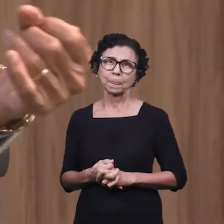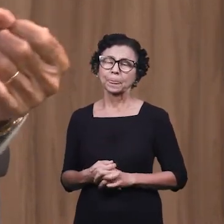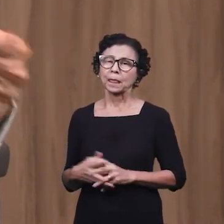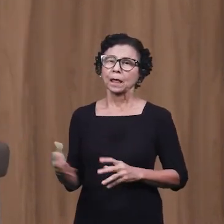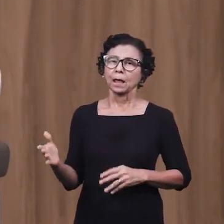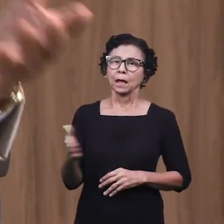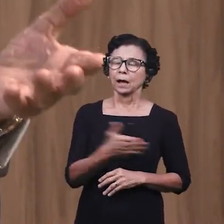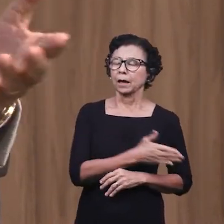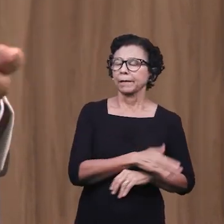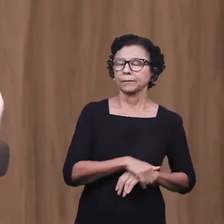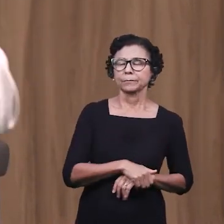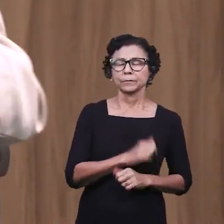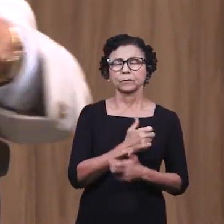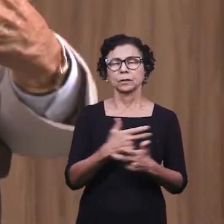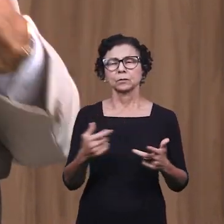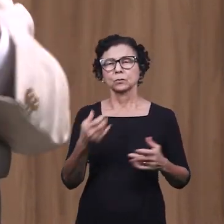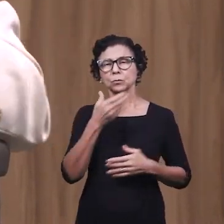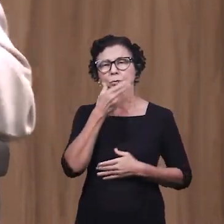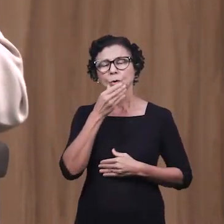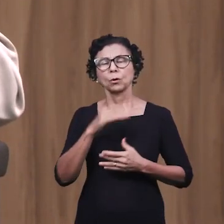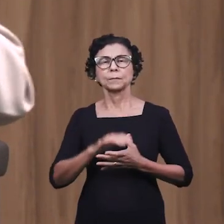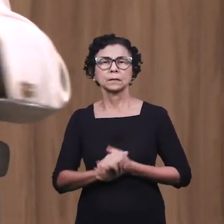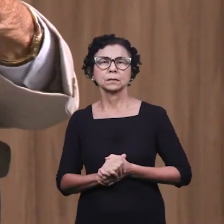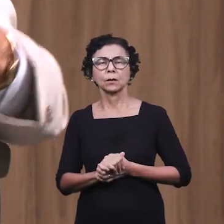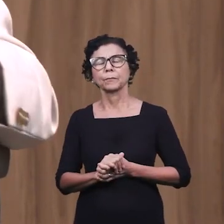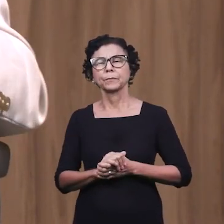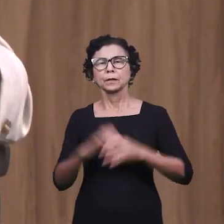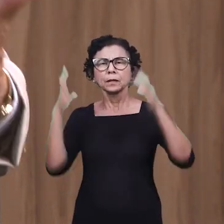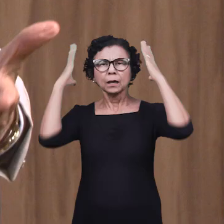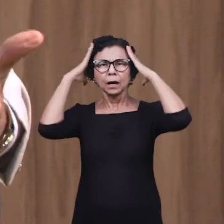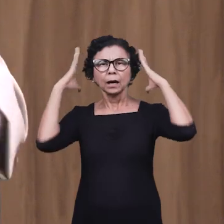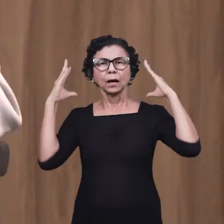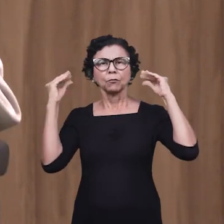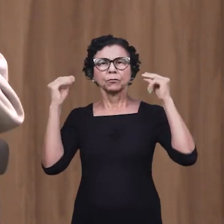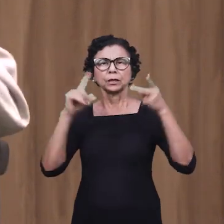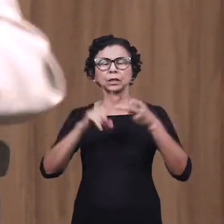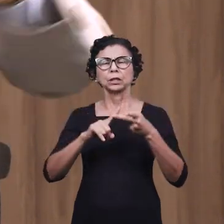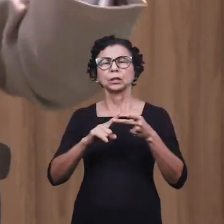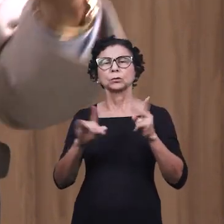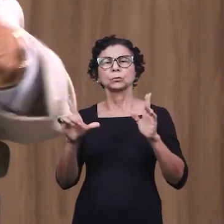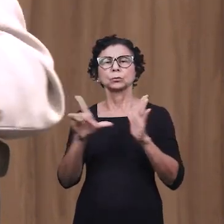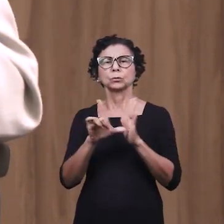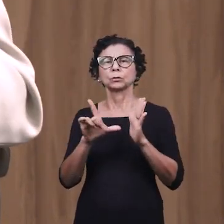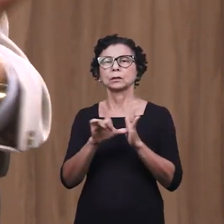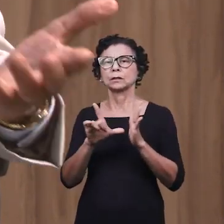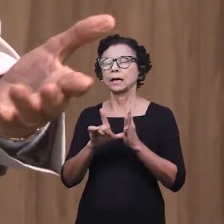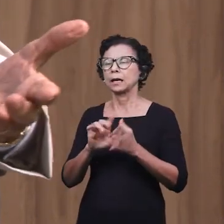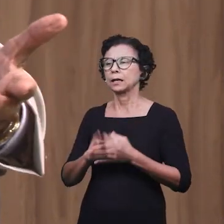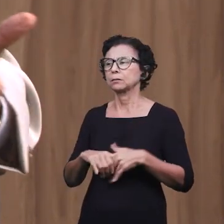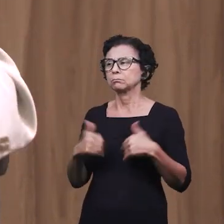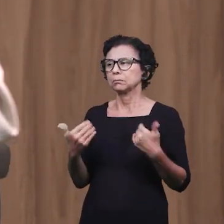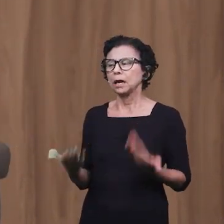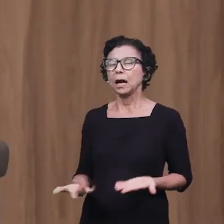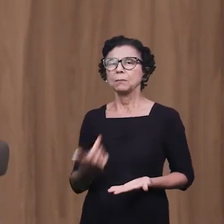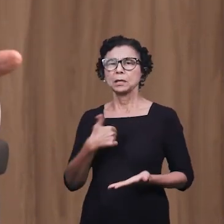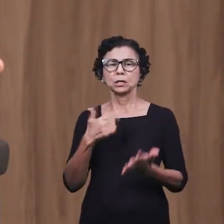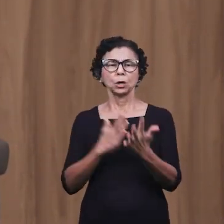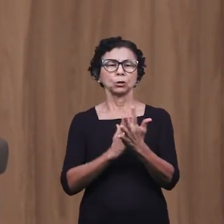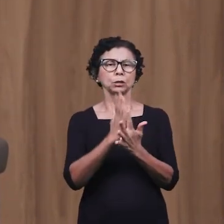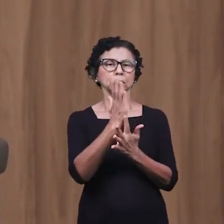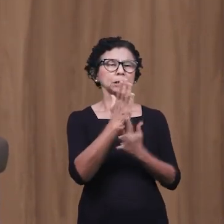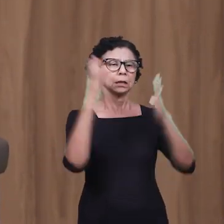como Calvino, como Lutero. Você, não, eu sou Lutero, não sou Lutero. Não, eu sou coisa nenhuma. Sou calvinista. Que calvinista? Porque eu